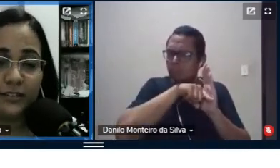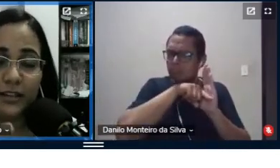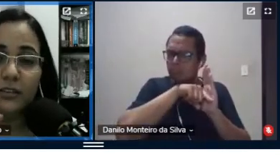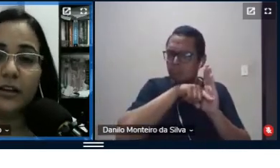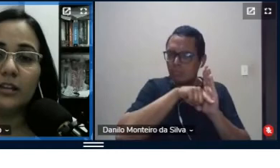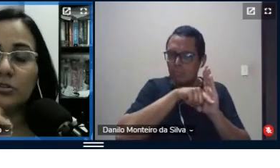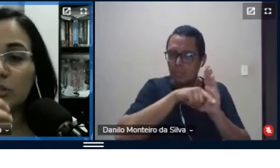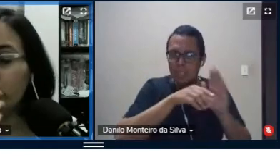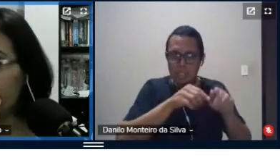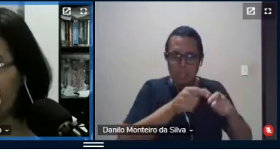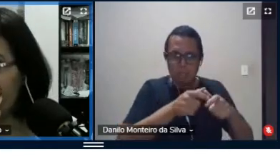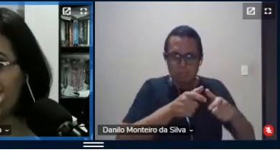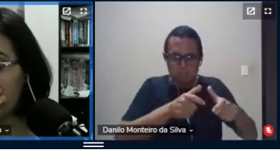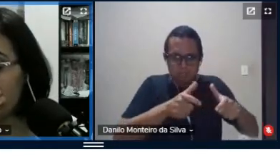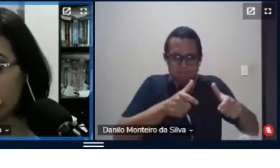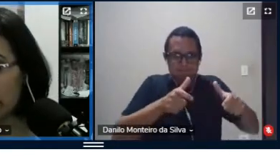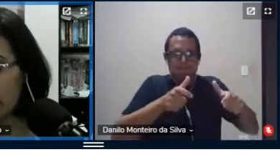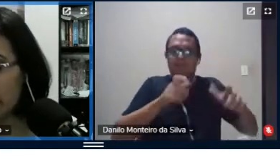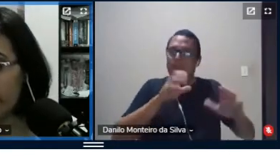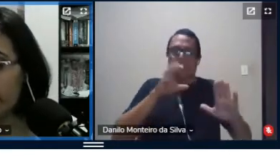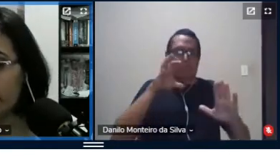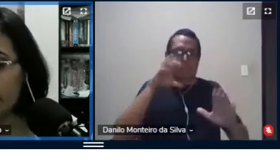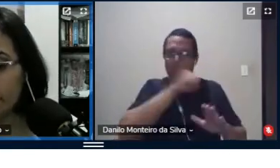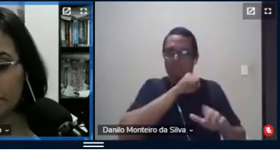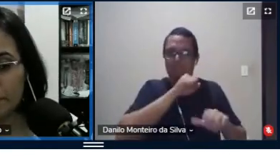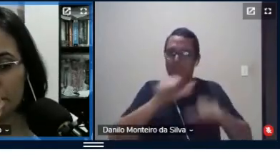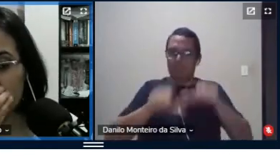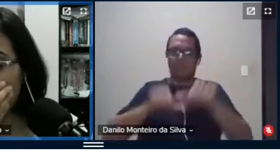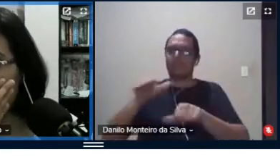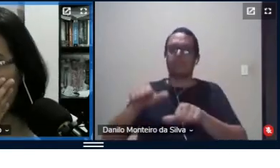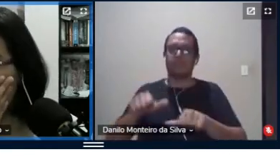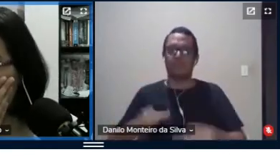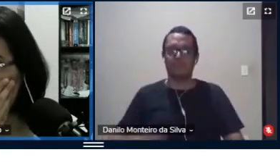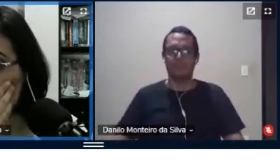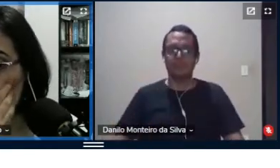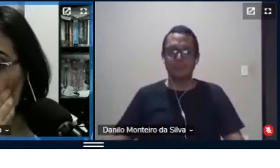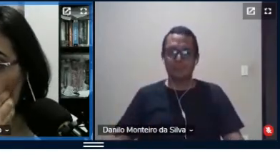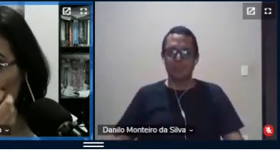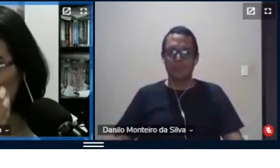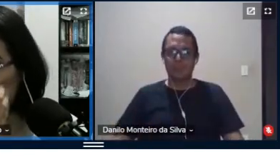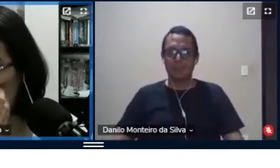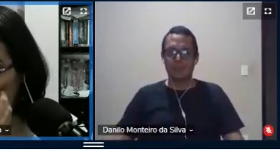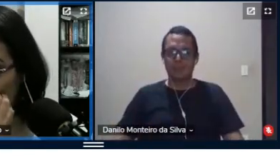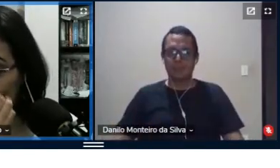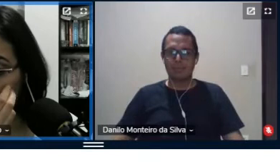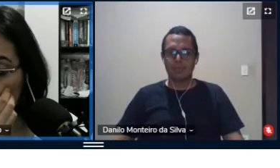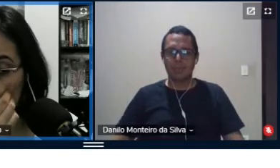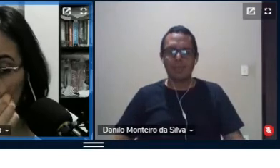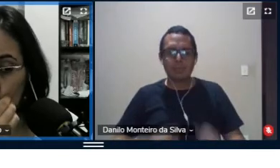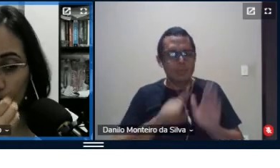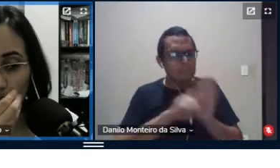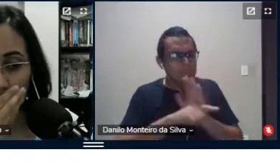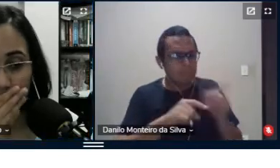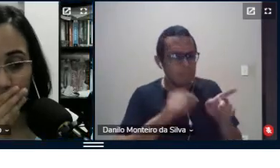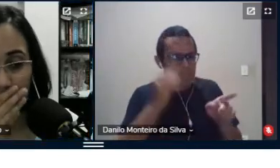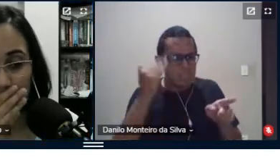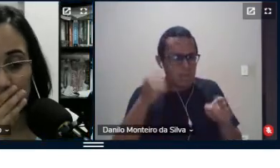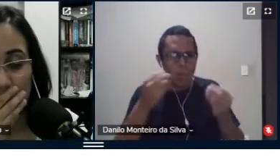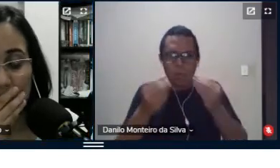está crescendo, aí eu já tenho que pensar nisso daí. Mas você não sabe qual é o tipo de ensaio que foi trabalhado.